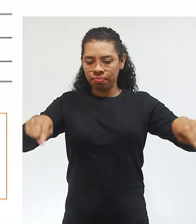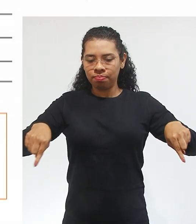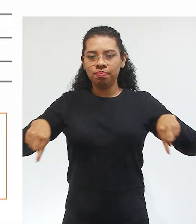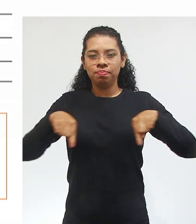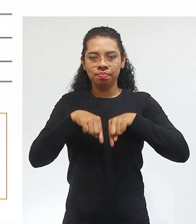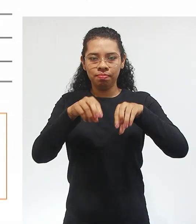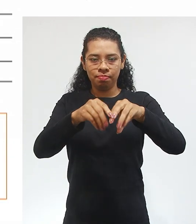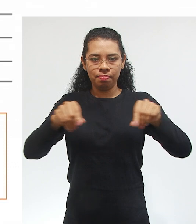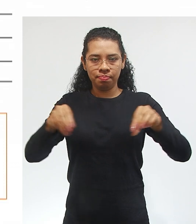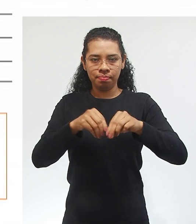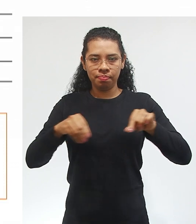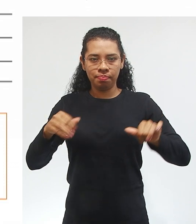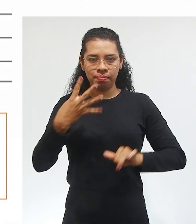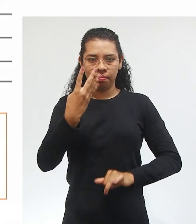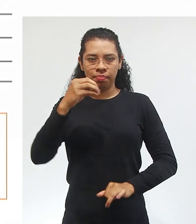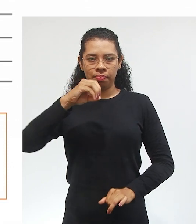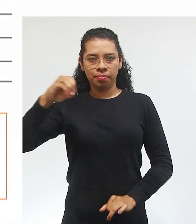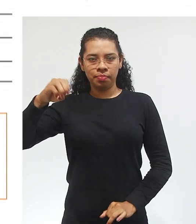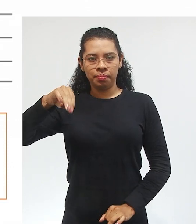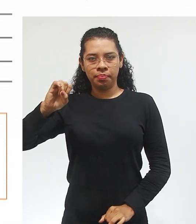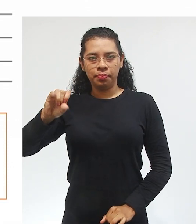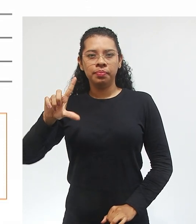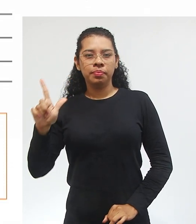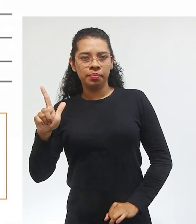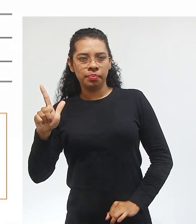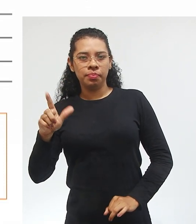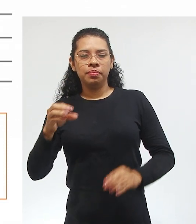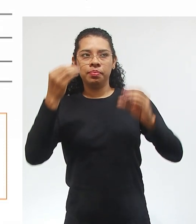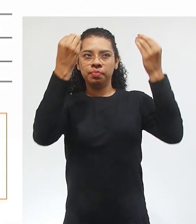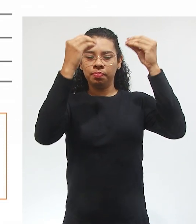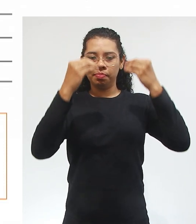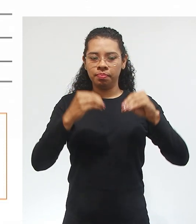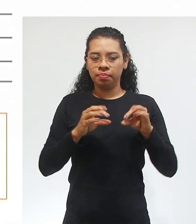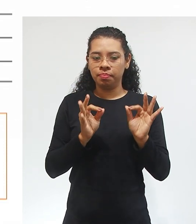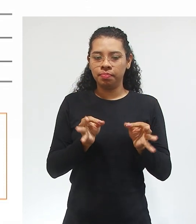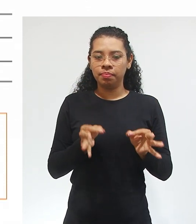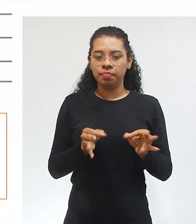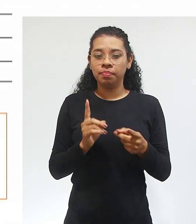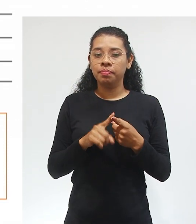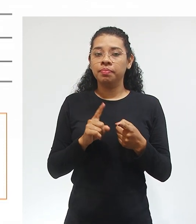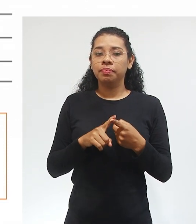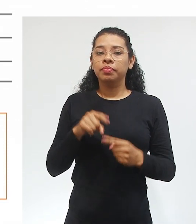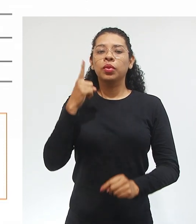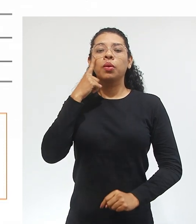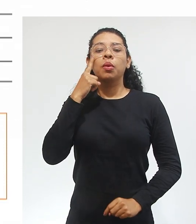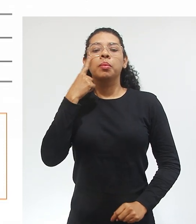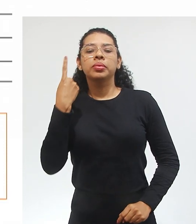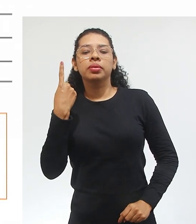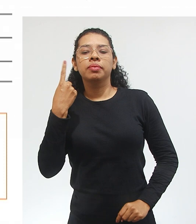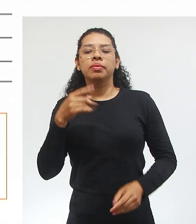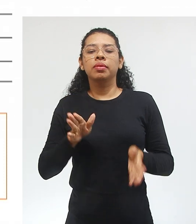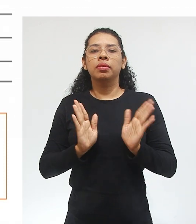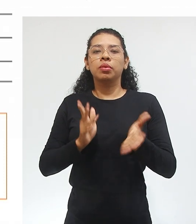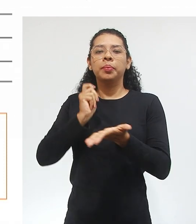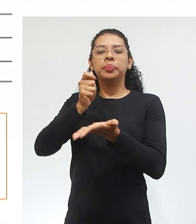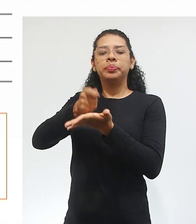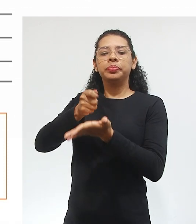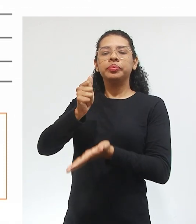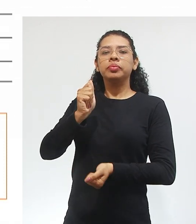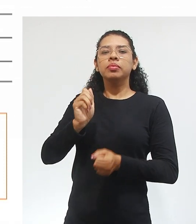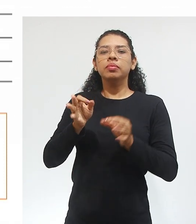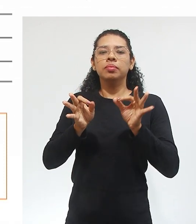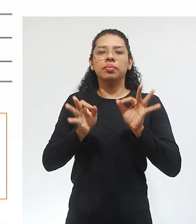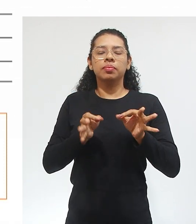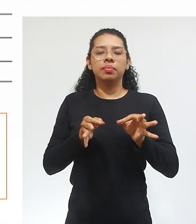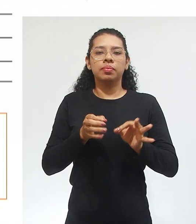Terreno aqui, 4.000, 4.000. O caixa aqui, 2.000. Então, ó, tá vendo que agora o lançamento do caixa foi do outro lado? Porque